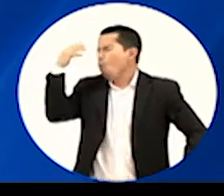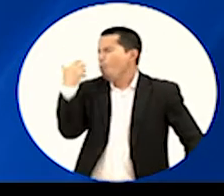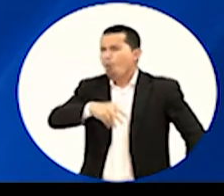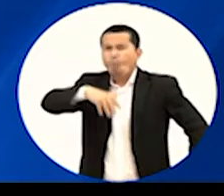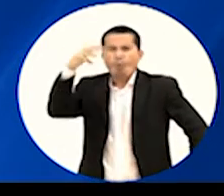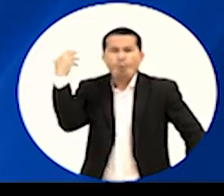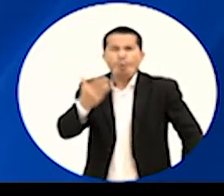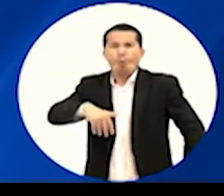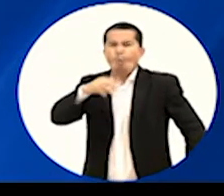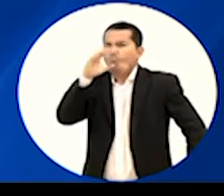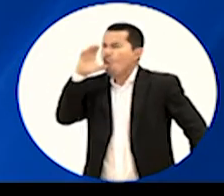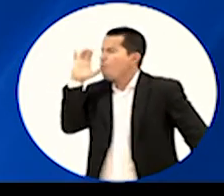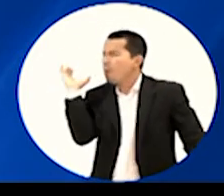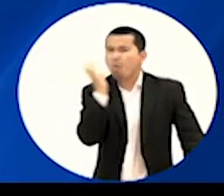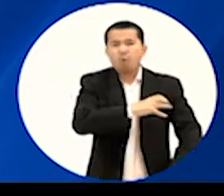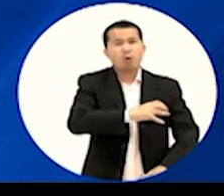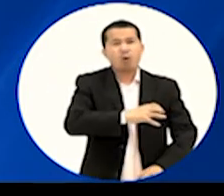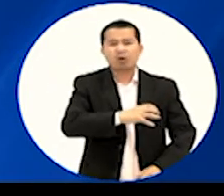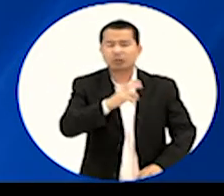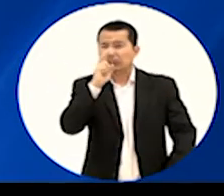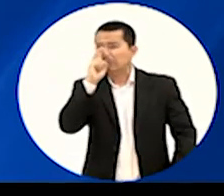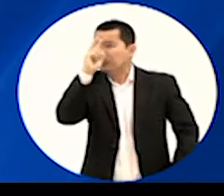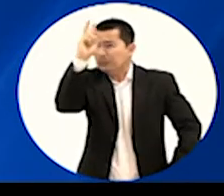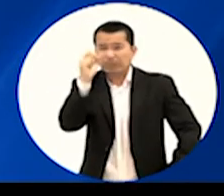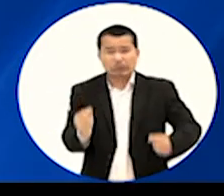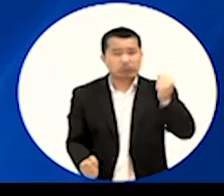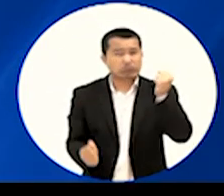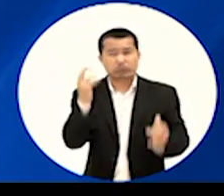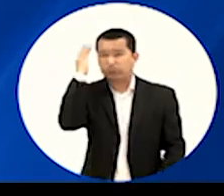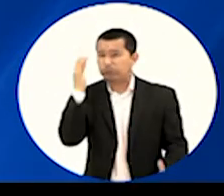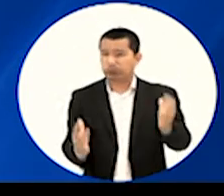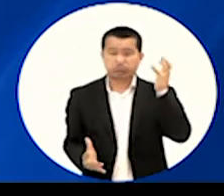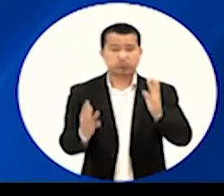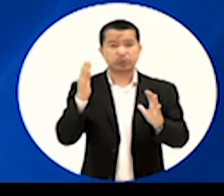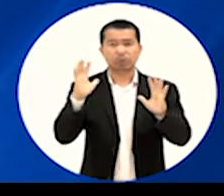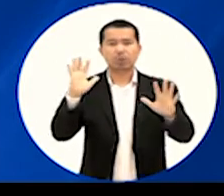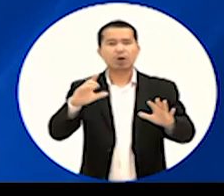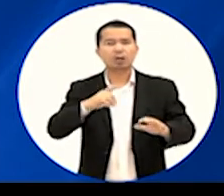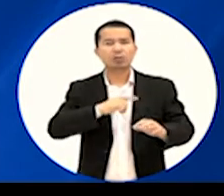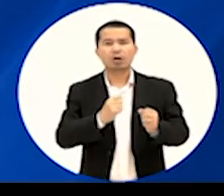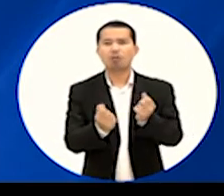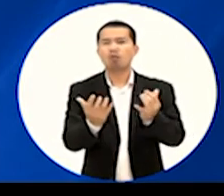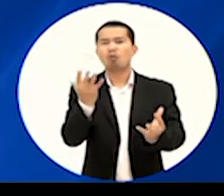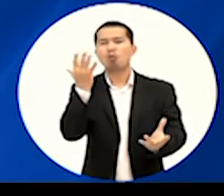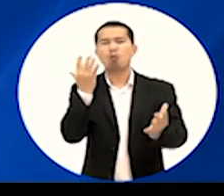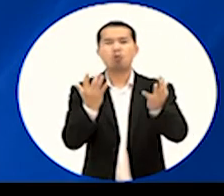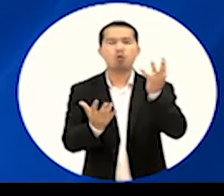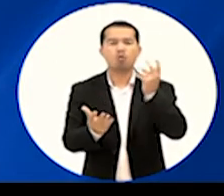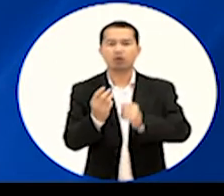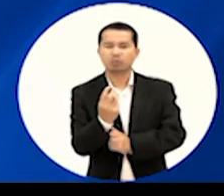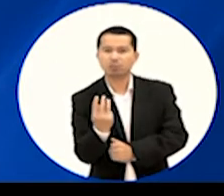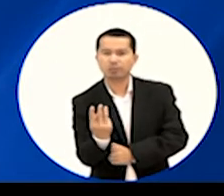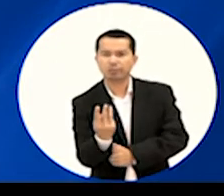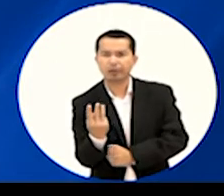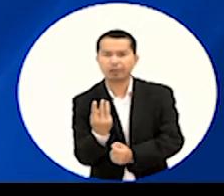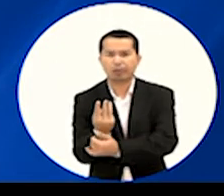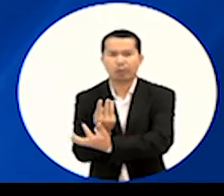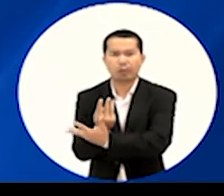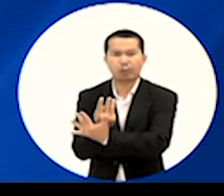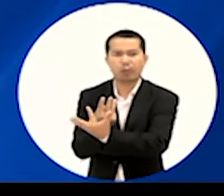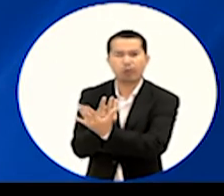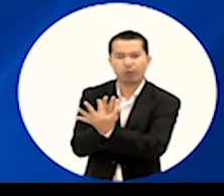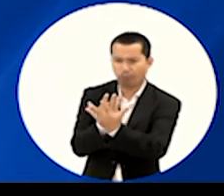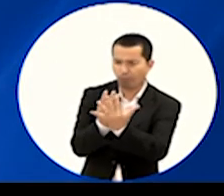que nunca. Por isso as labaredas mataram os soldados que jogaram os 3 jovens lá dentro.